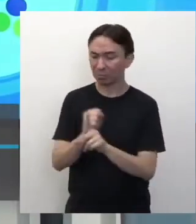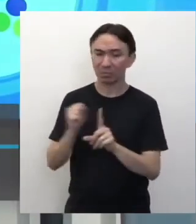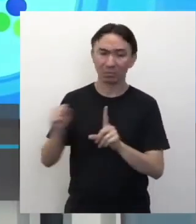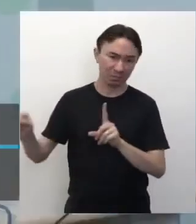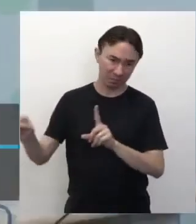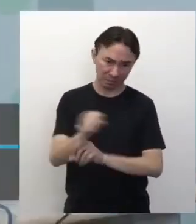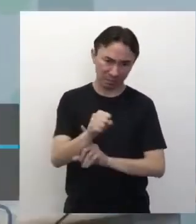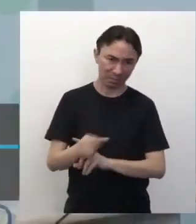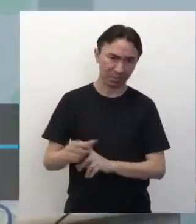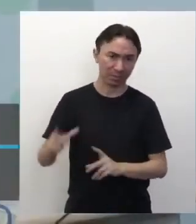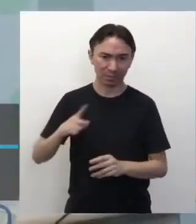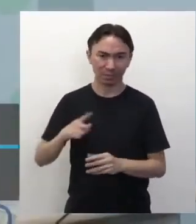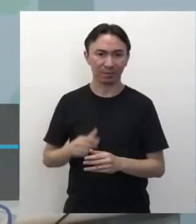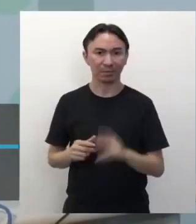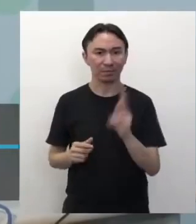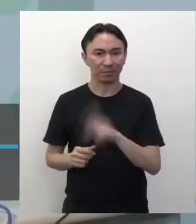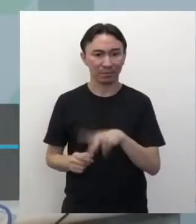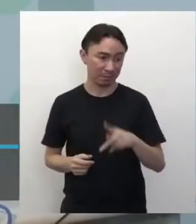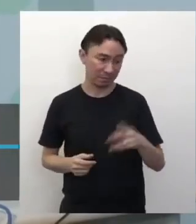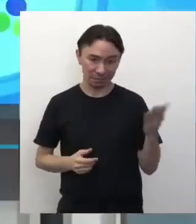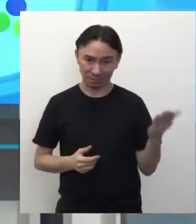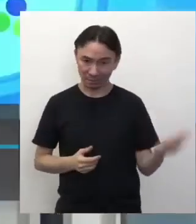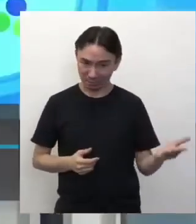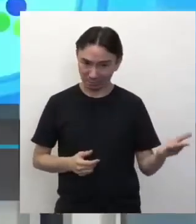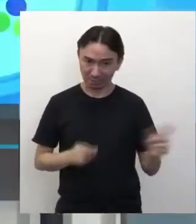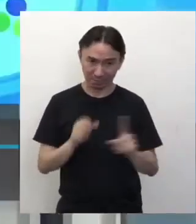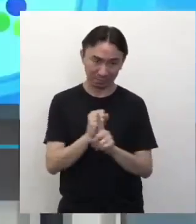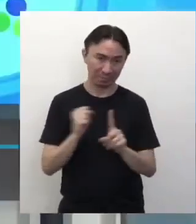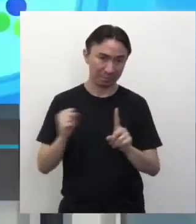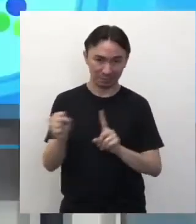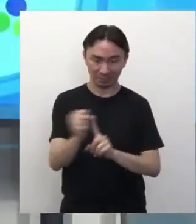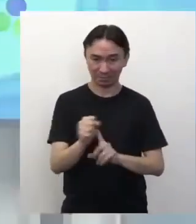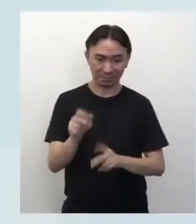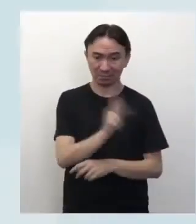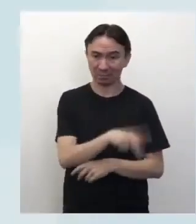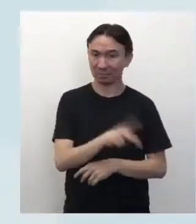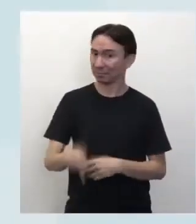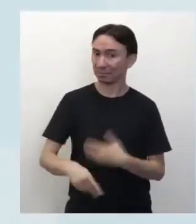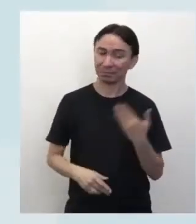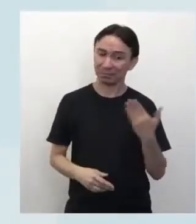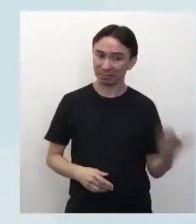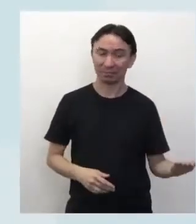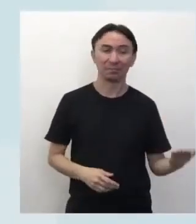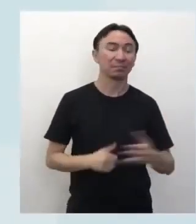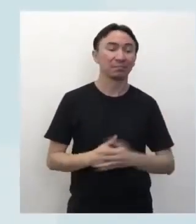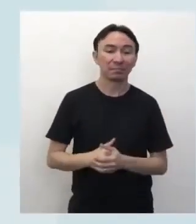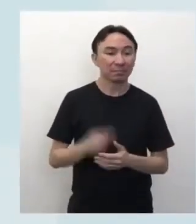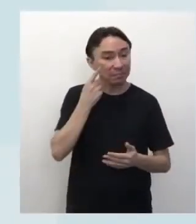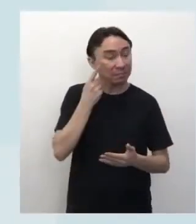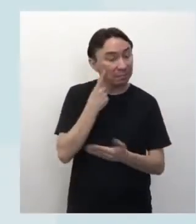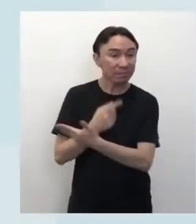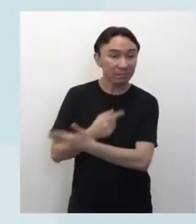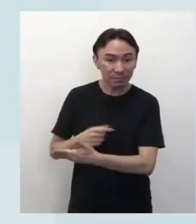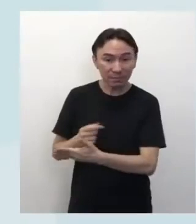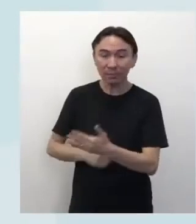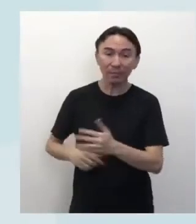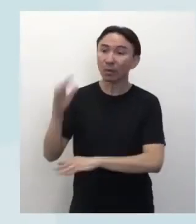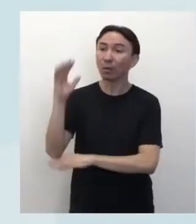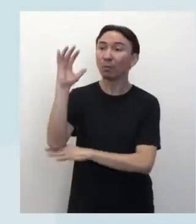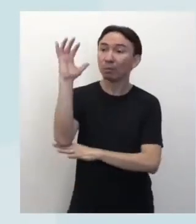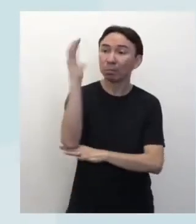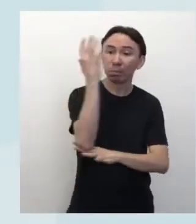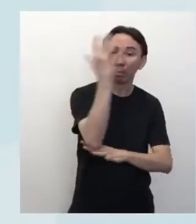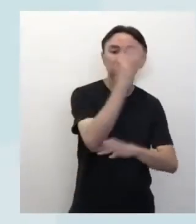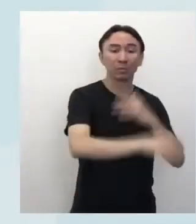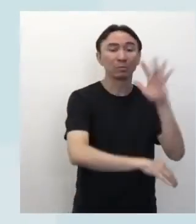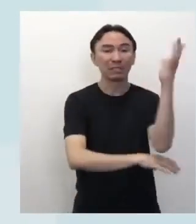aqui a professora de Sociologia aqui presente, tá certo? Na próxima tela a gente vai ver aí um elemento de paisagem natural, que é a vegetação. Então